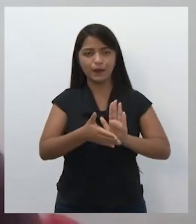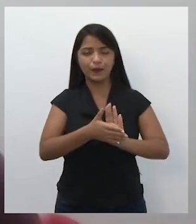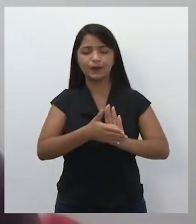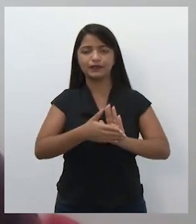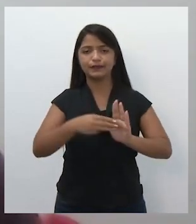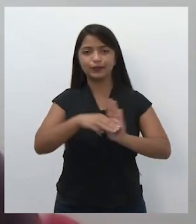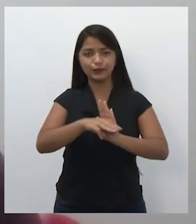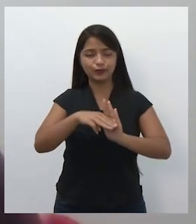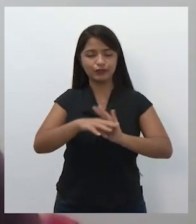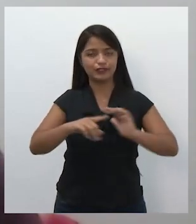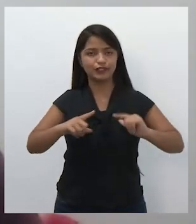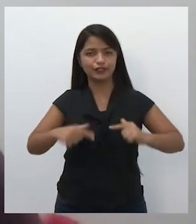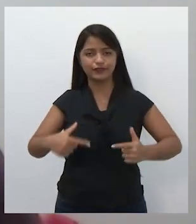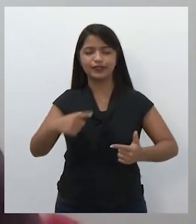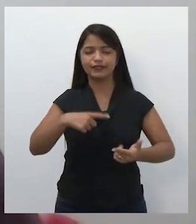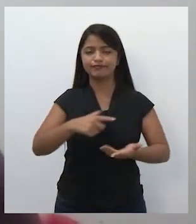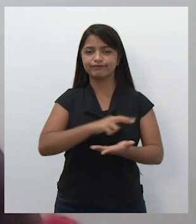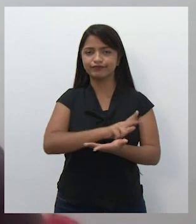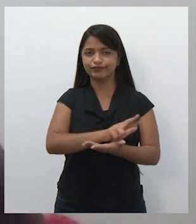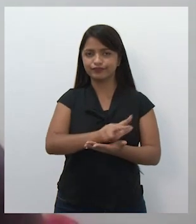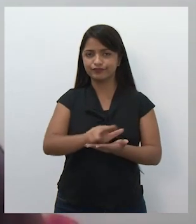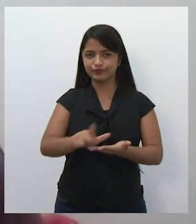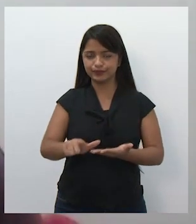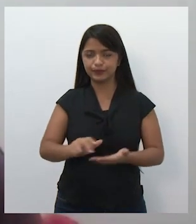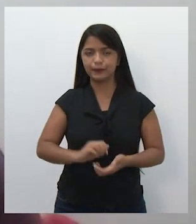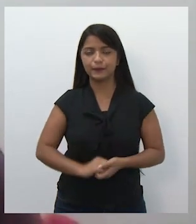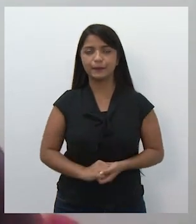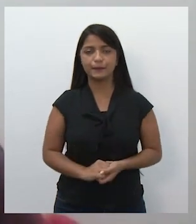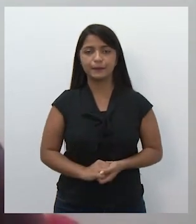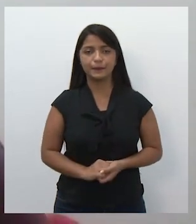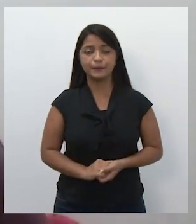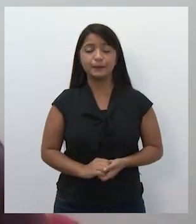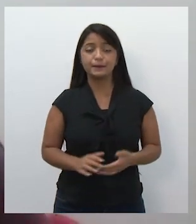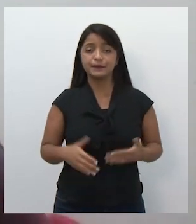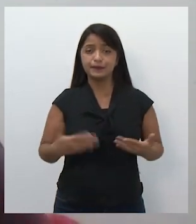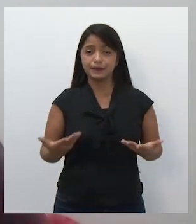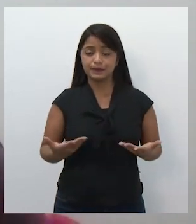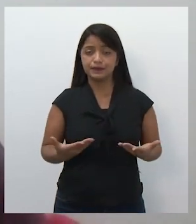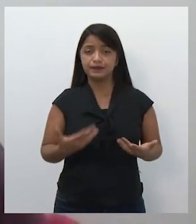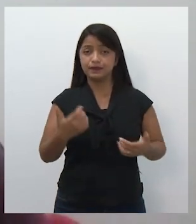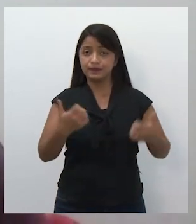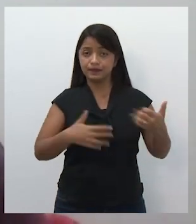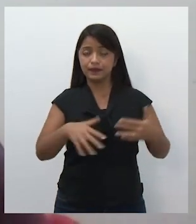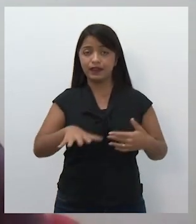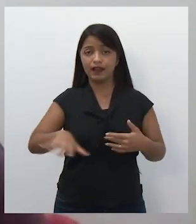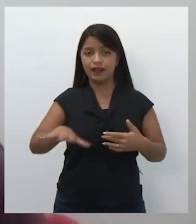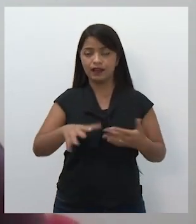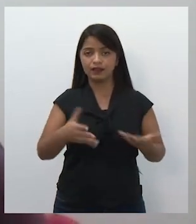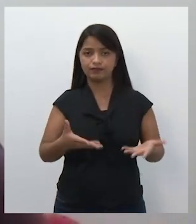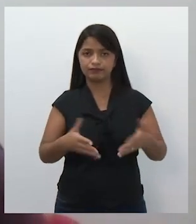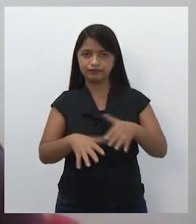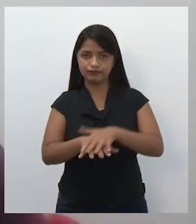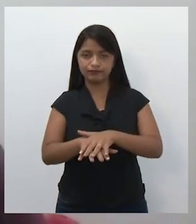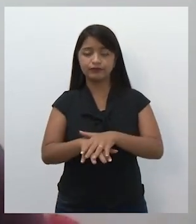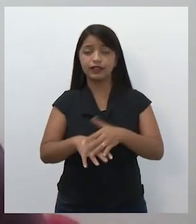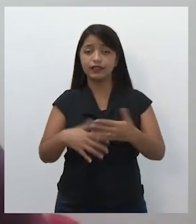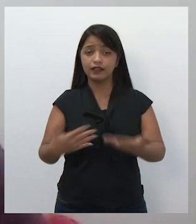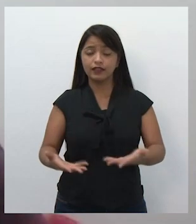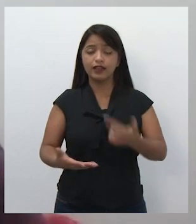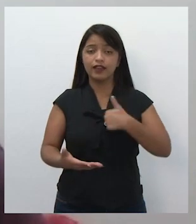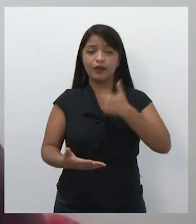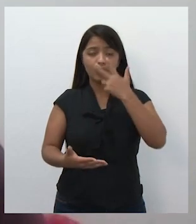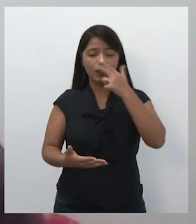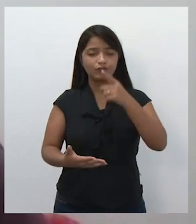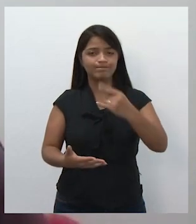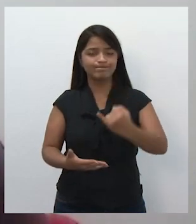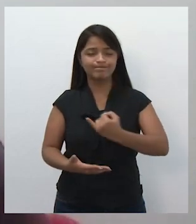ativas, né? E falando um pouco dessa integração com a área, tá? Eu acho que é fundamental pensar